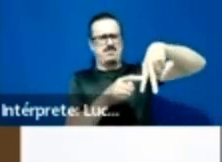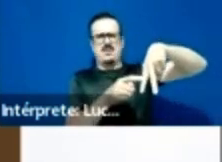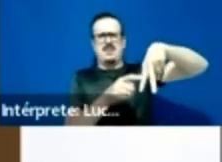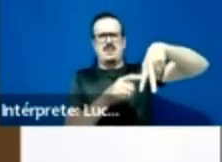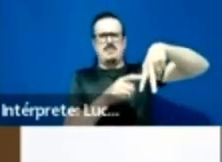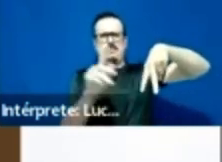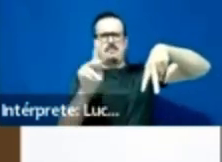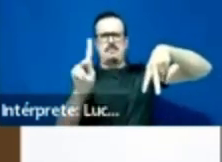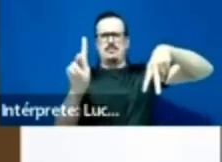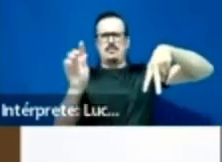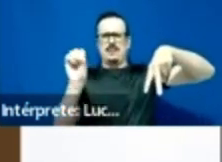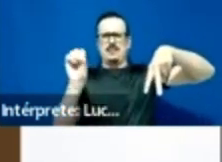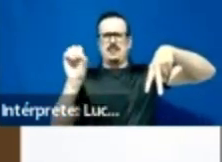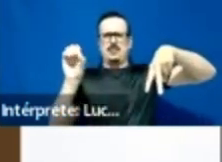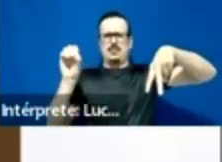com a psoríase.